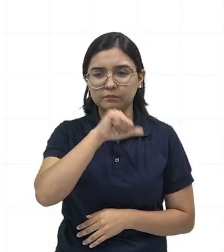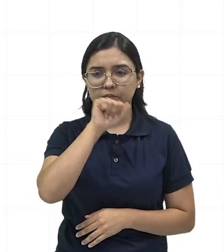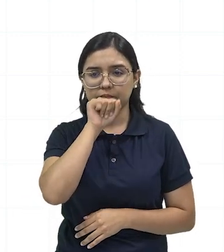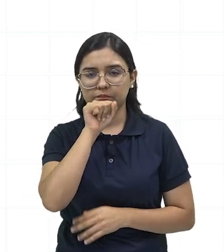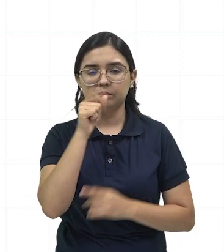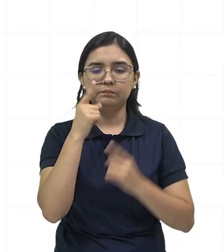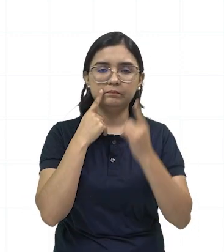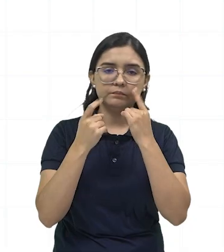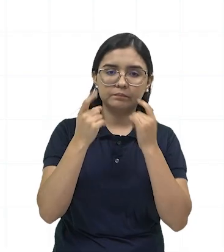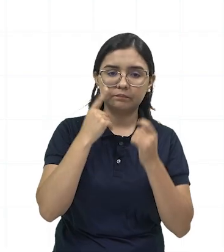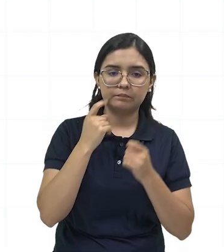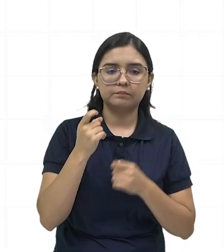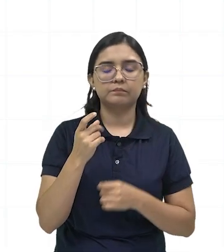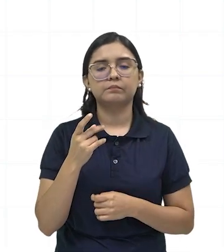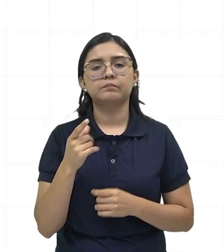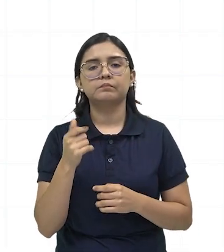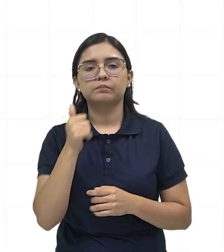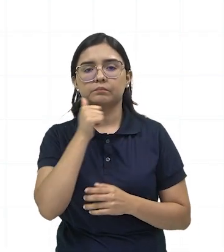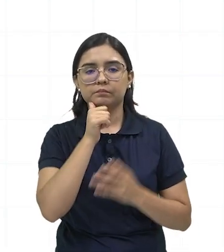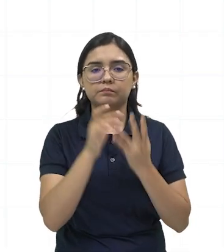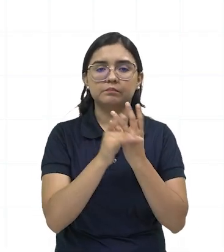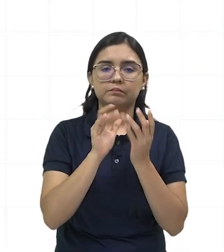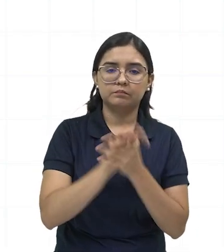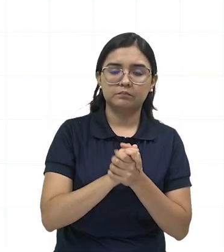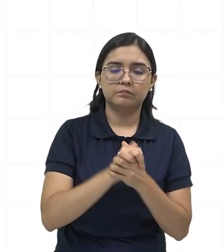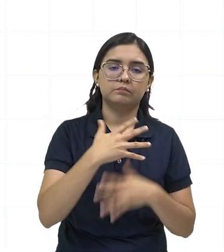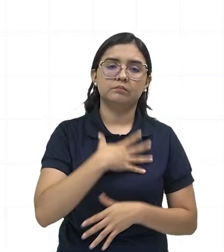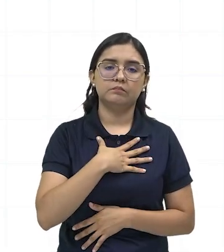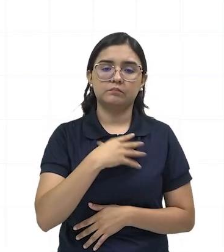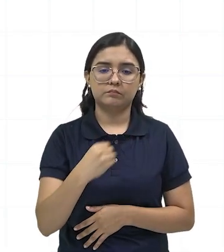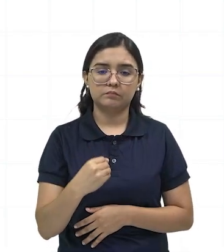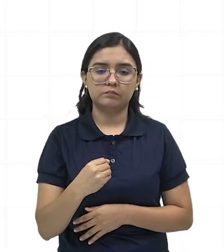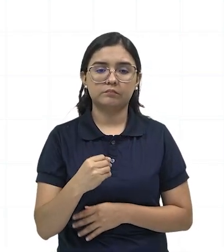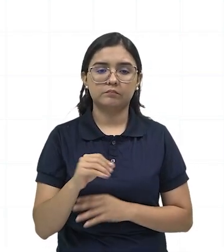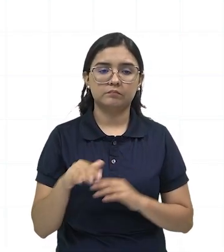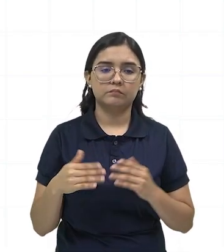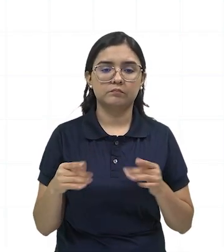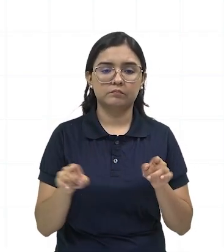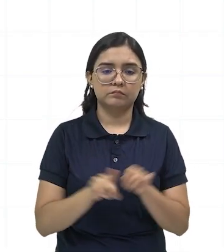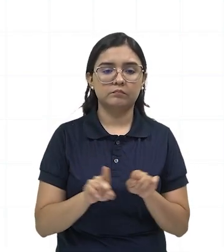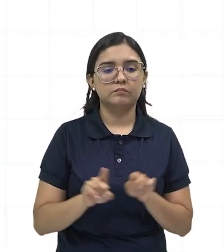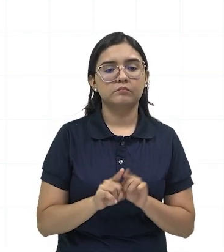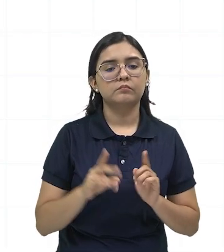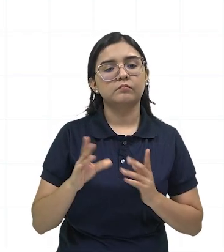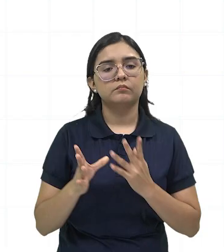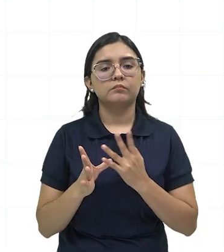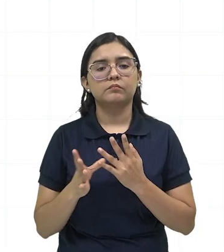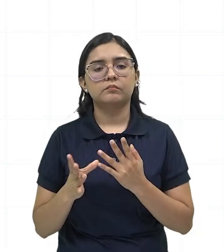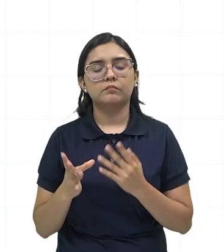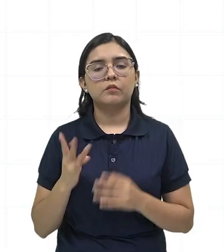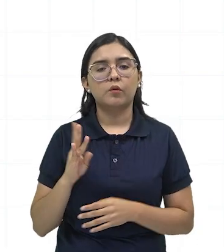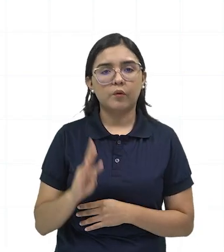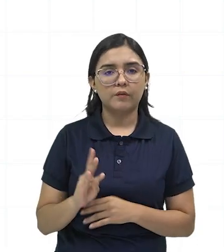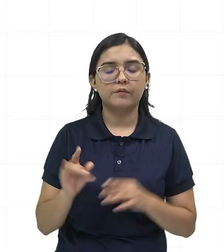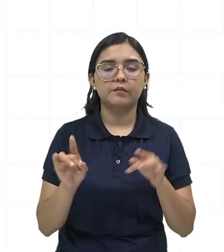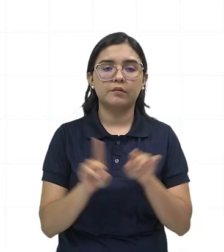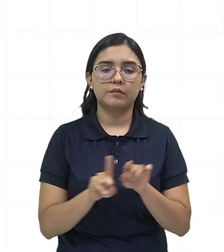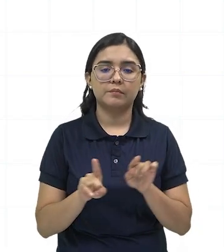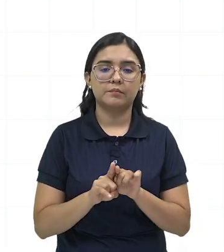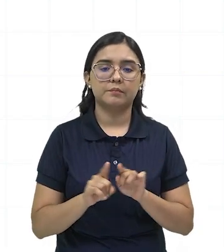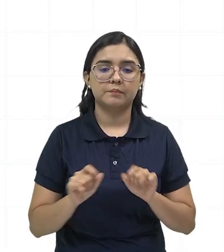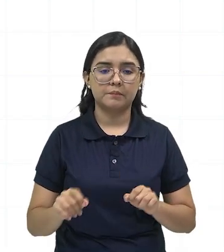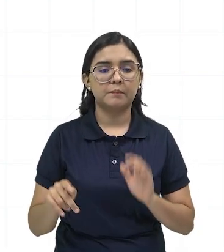Mães choraram, esposas, né, filhos. Então, observe noivas, né, inclusive, e